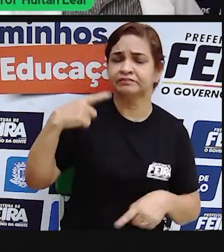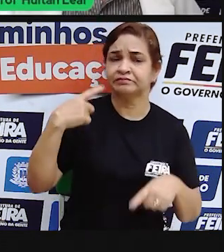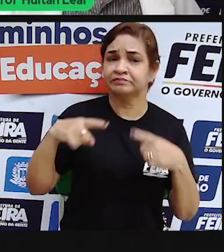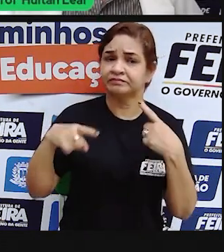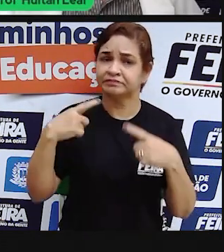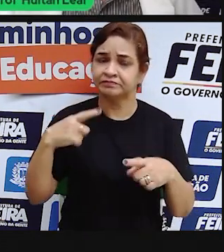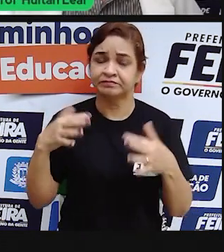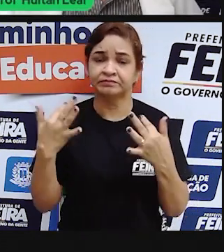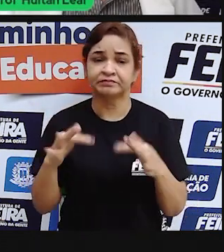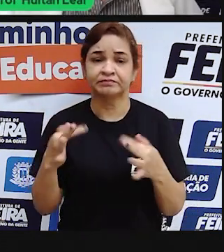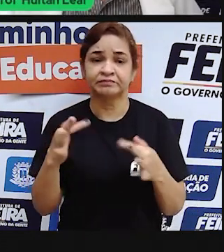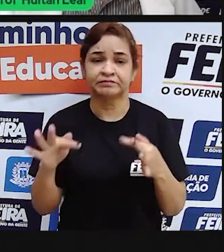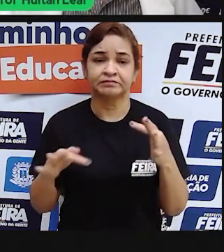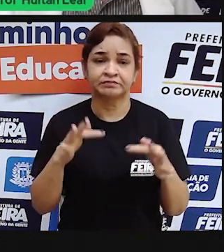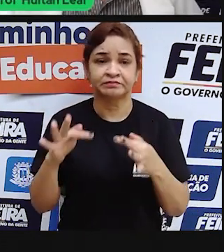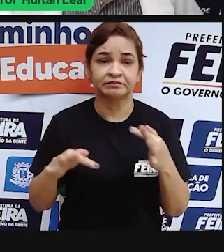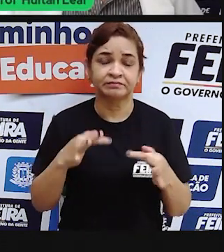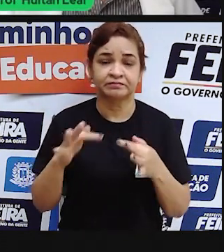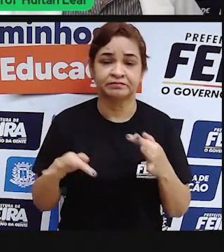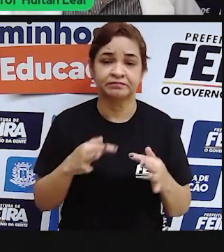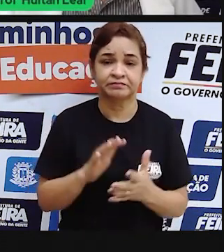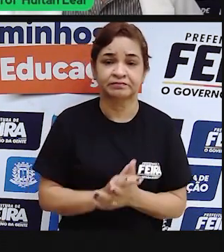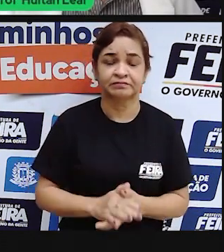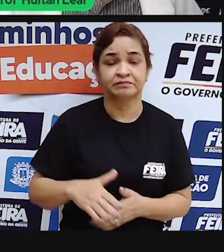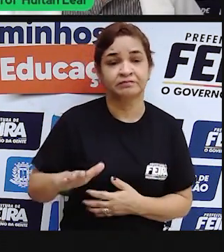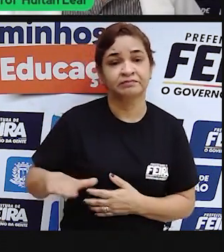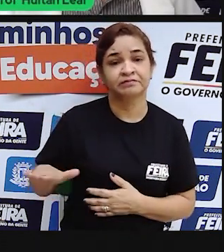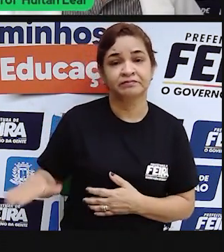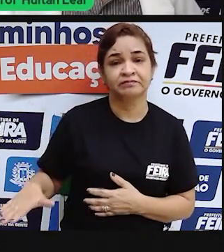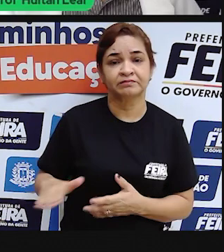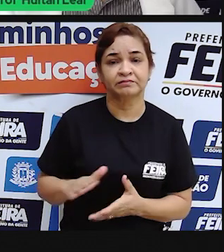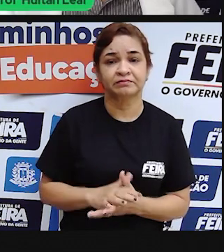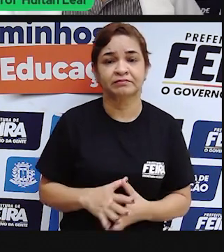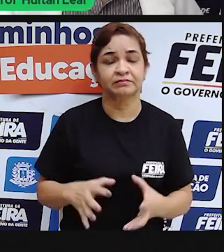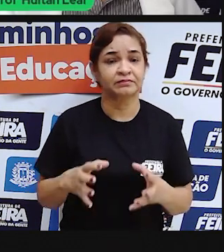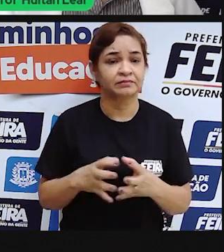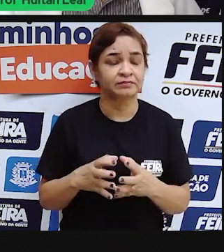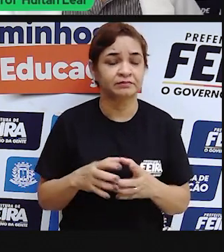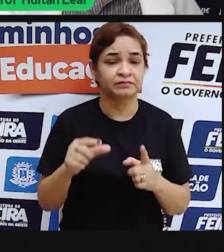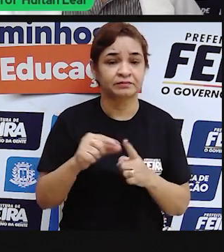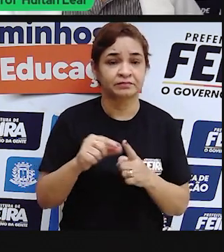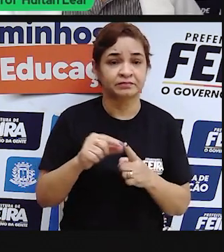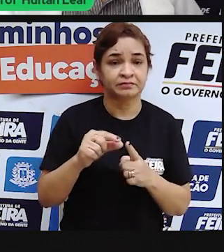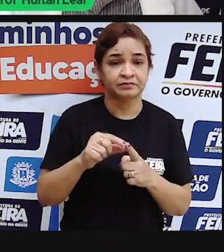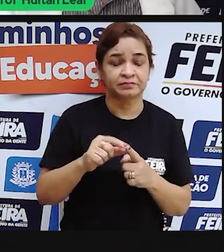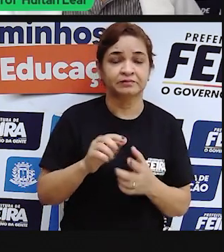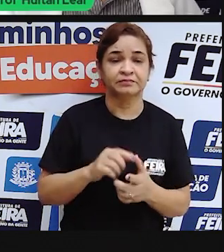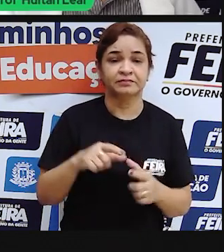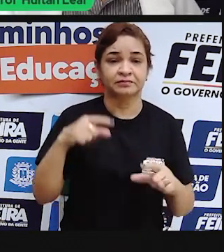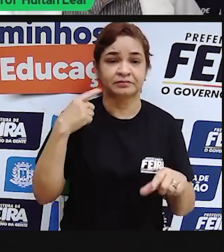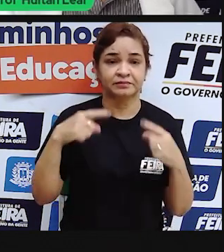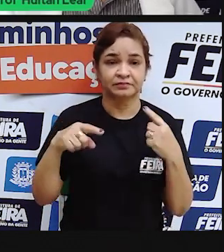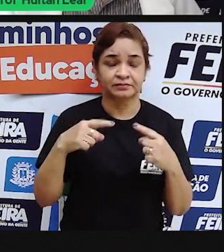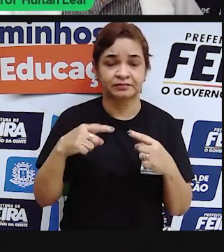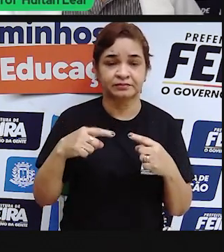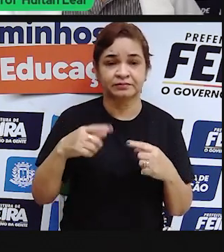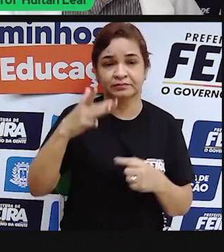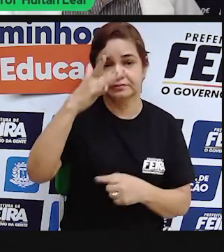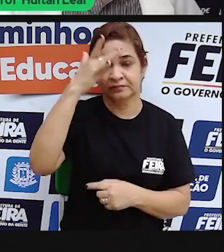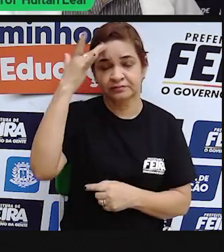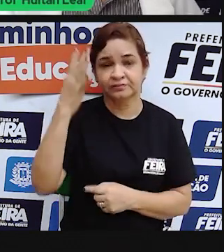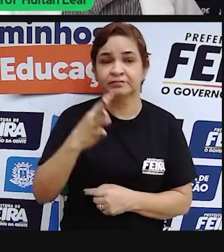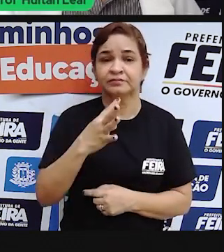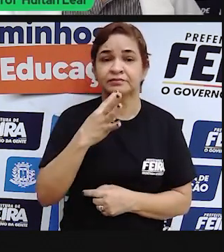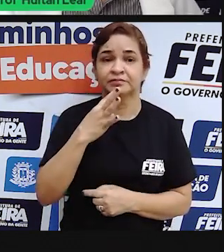folclóricas, infantis, adolescentes, o grupo Palavra Cantada, que é muito conhecido no país, não